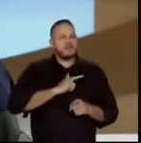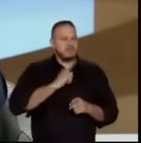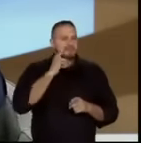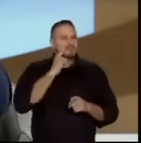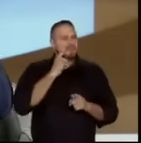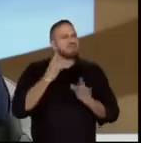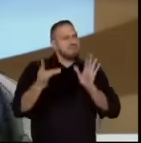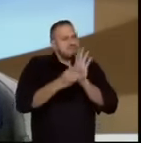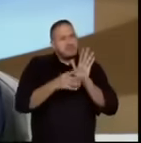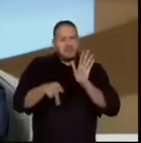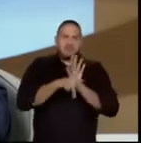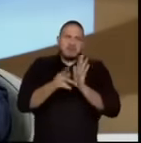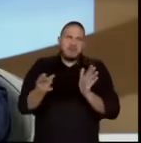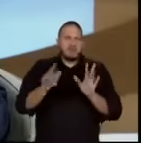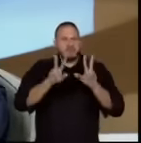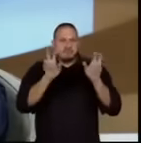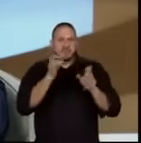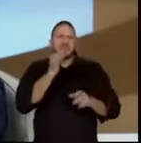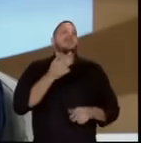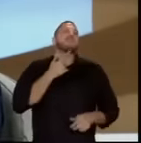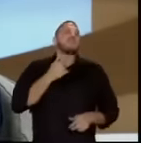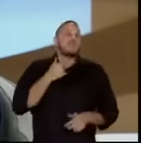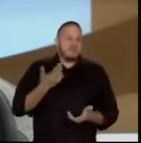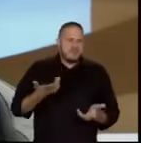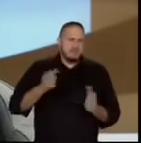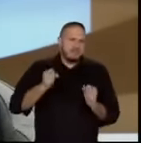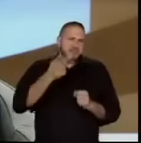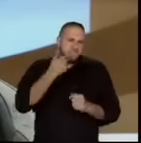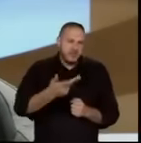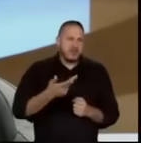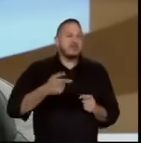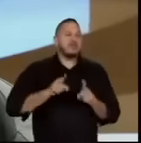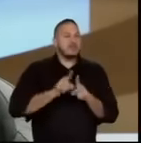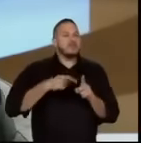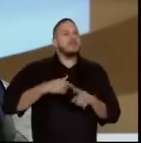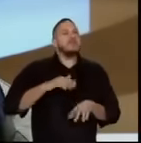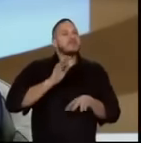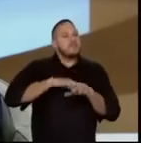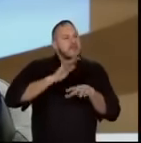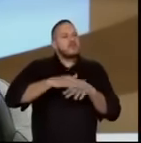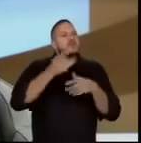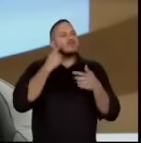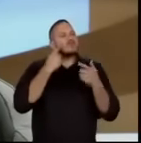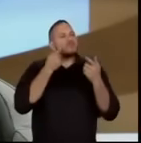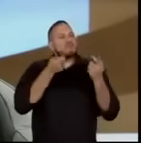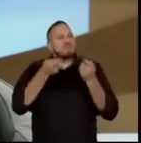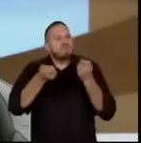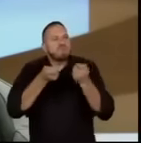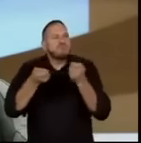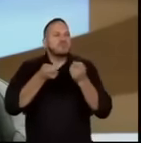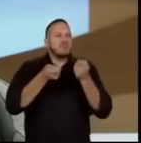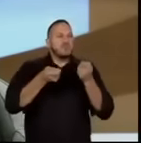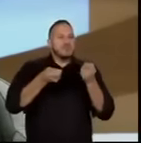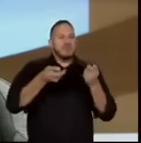ou a vontade, nós podemos chamar da forma que for, de ter um maior direcionamento, de ter uma maior